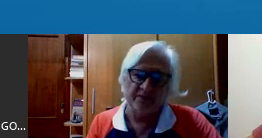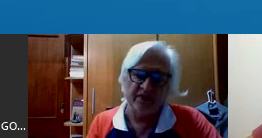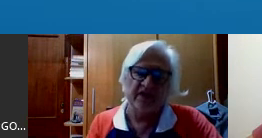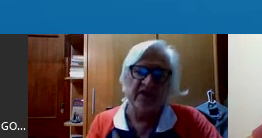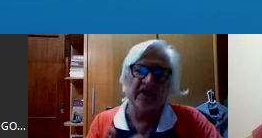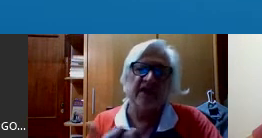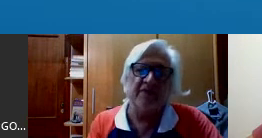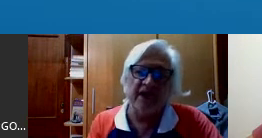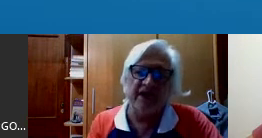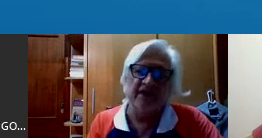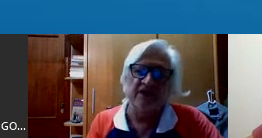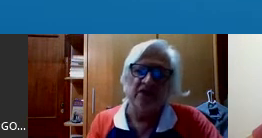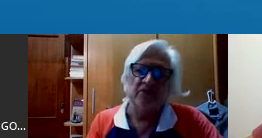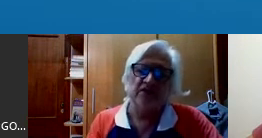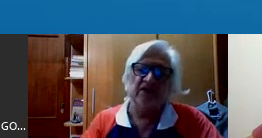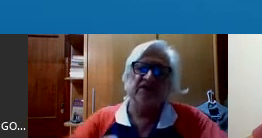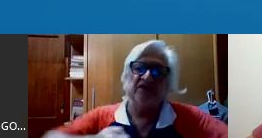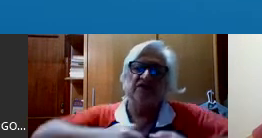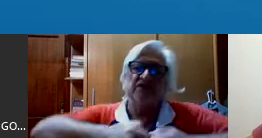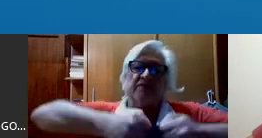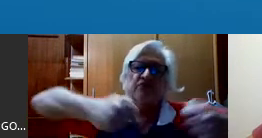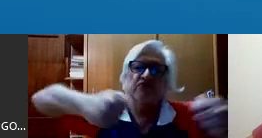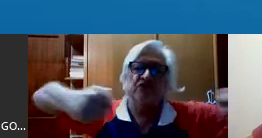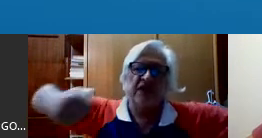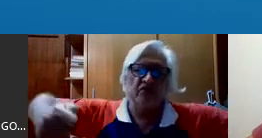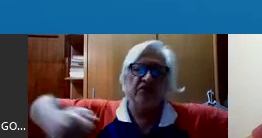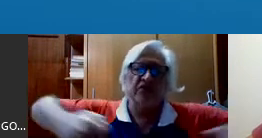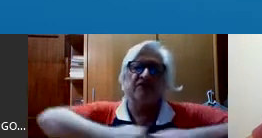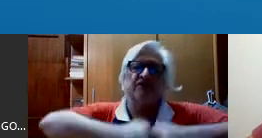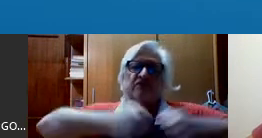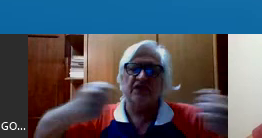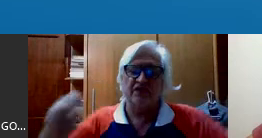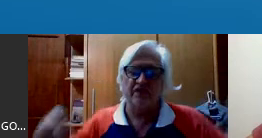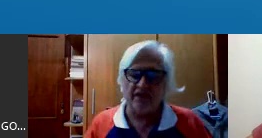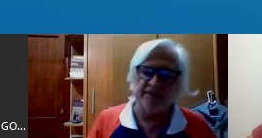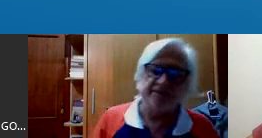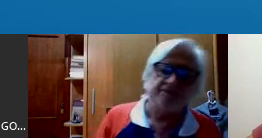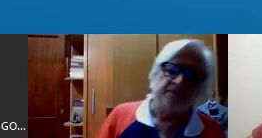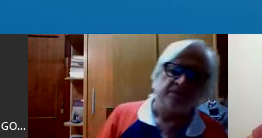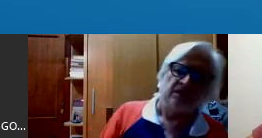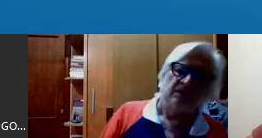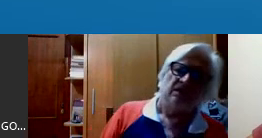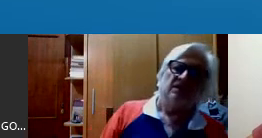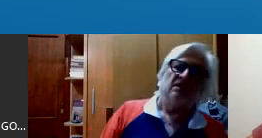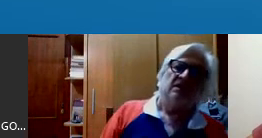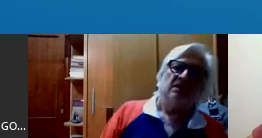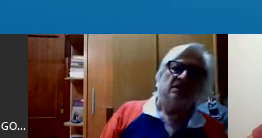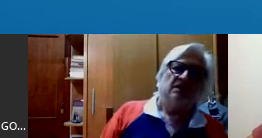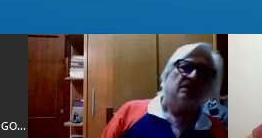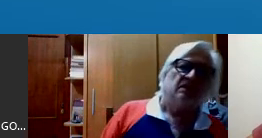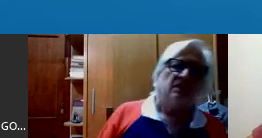romper, até ele quebrar por tração. Você vai puxar com tanta força que ele vai quebrar.